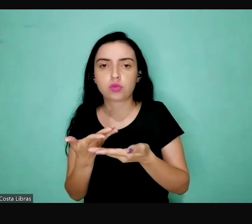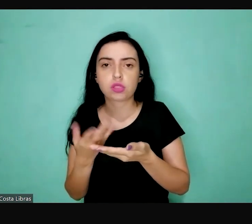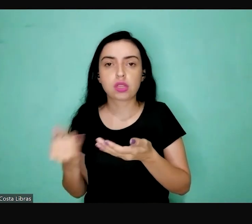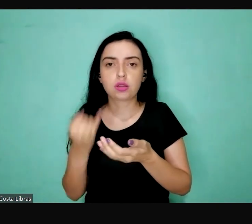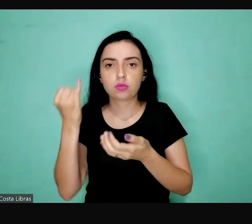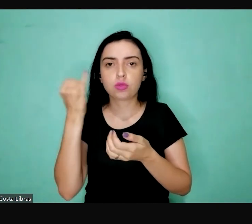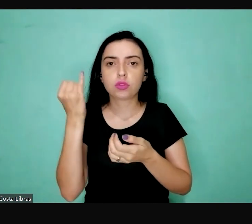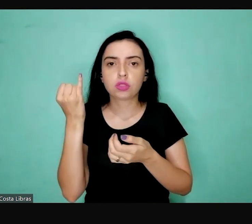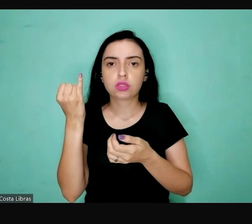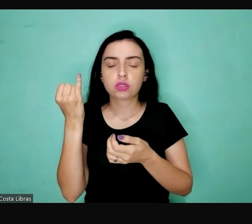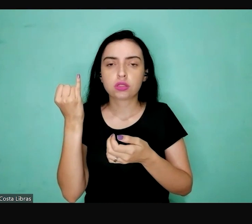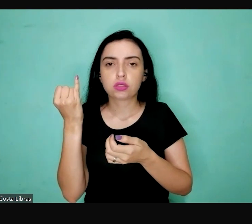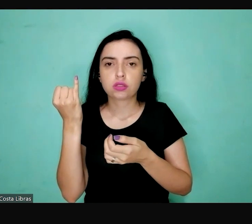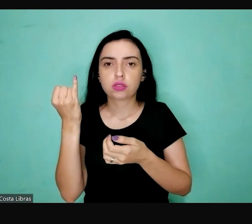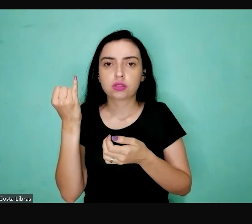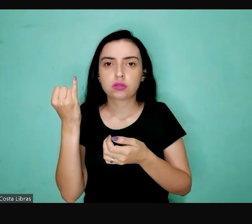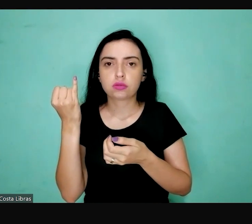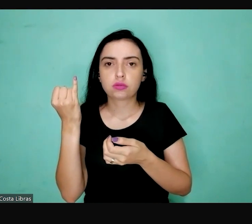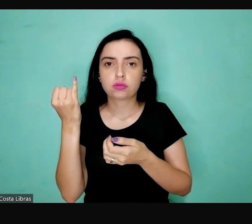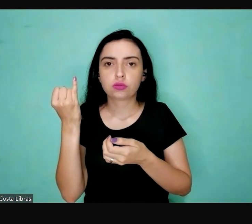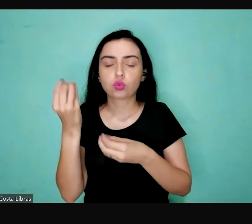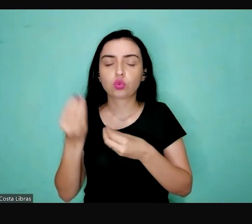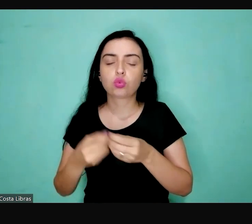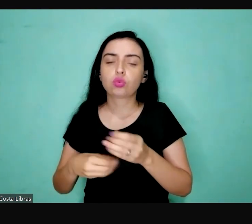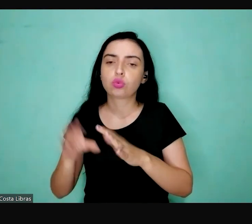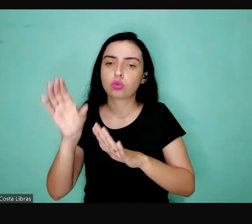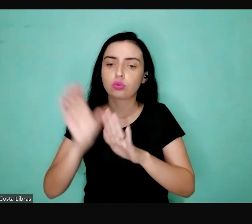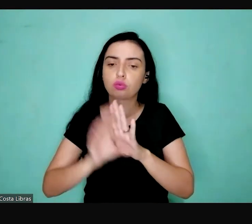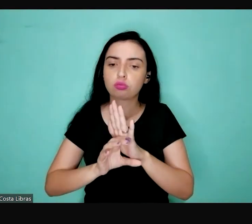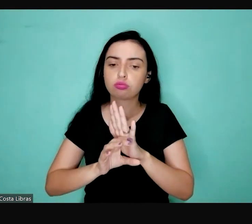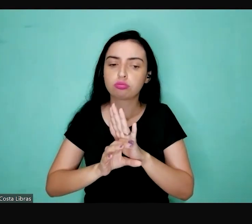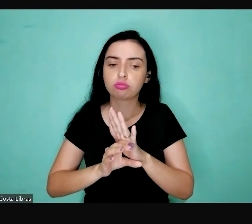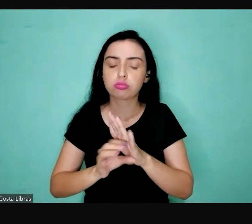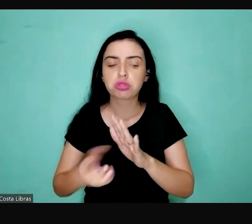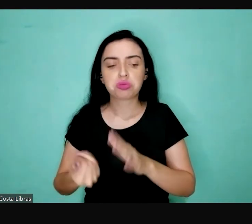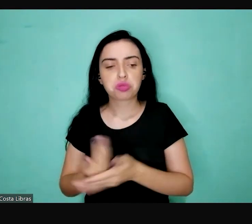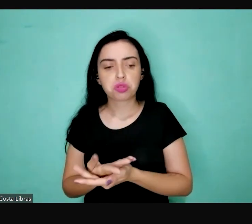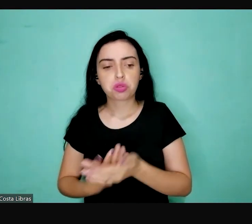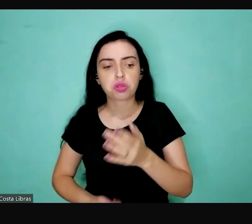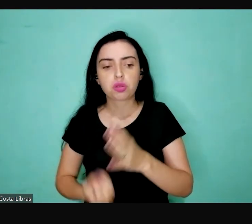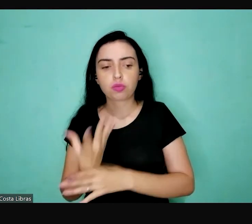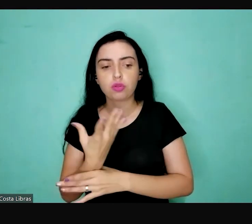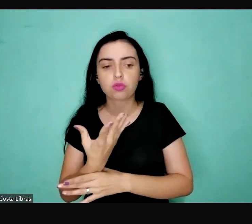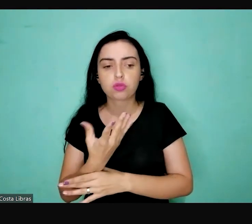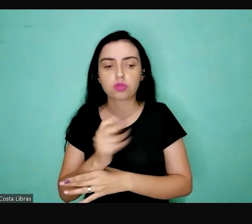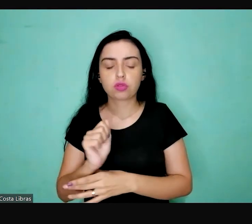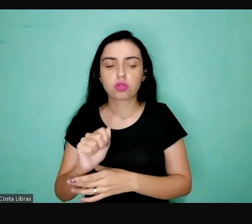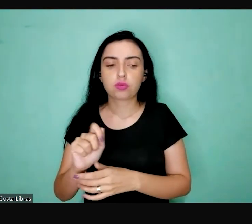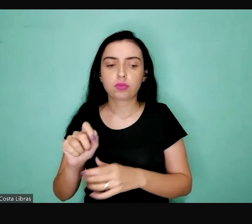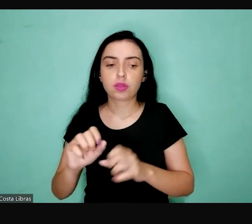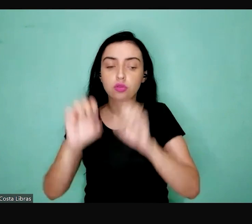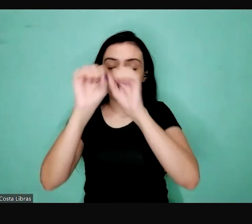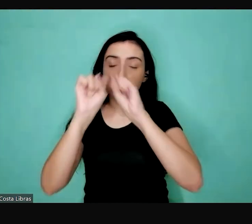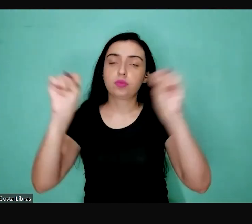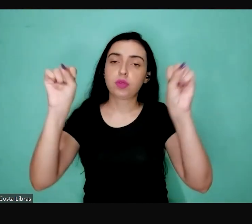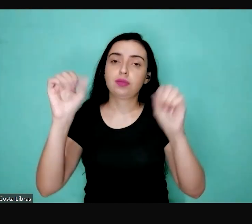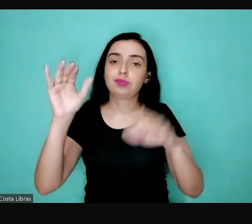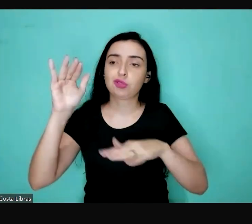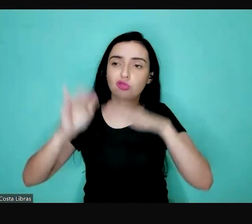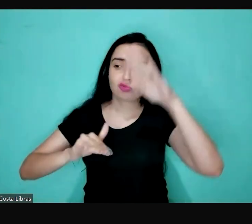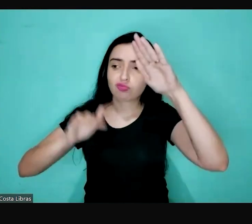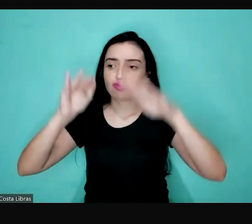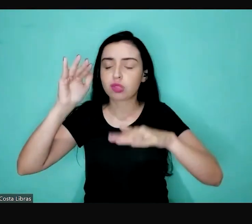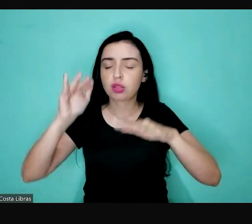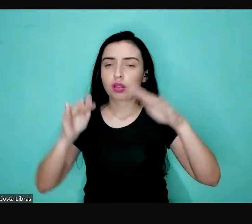importância do conteúdo normativo produzido pelo Tribunal Supremo, de fato, o que desequilibra